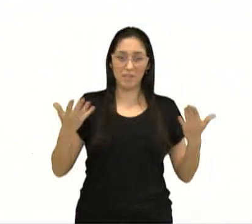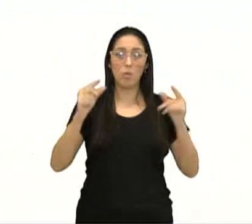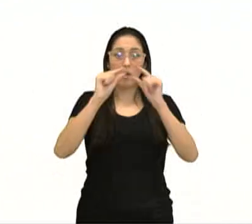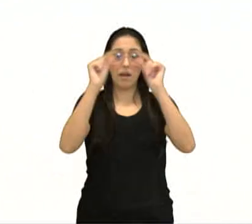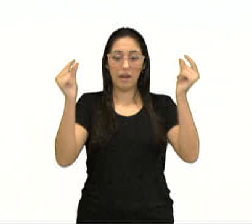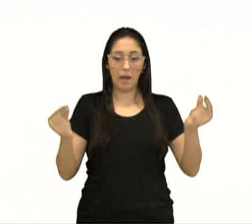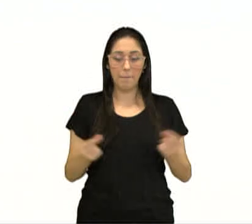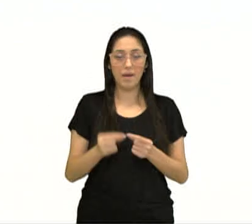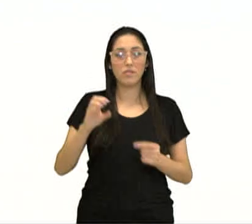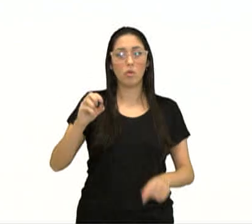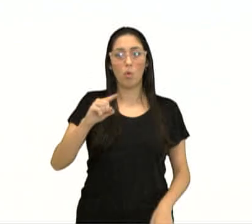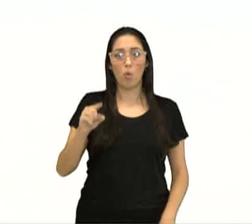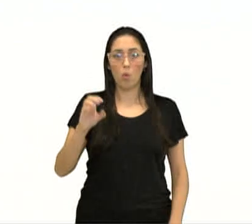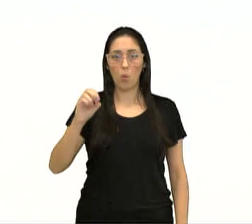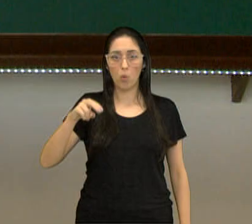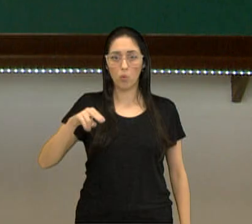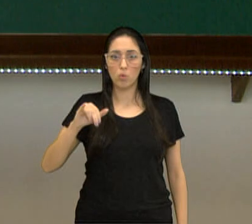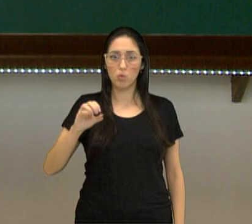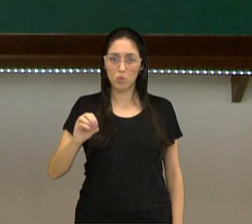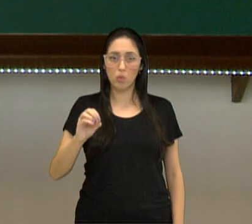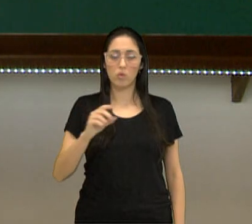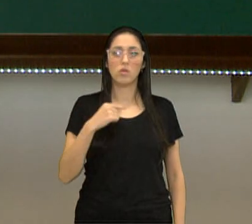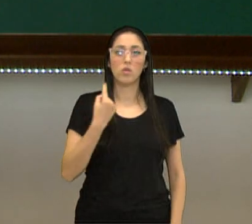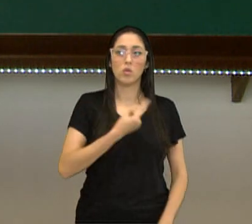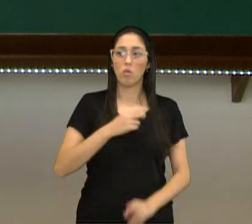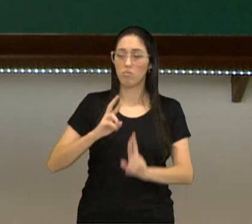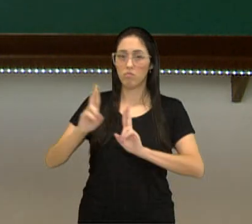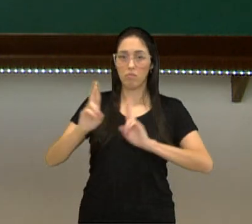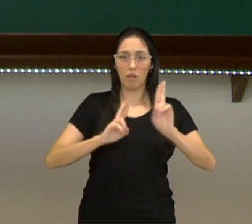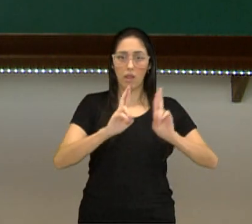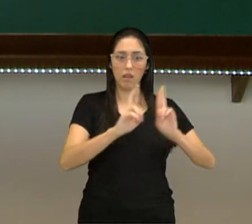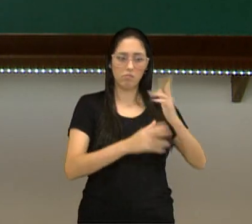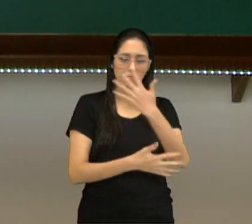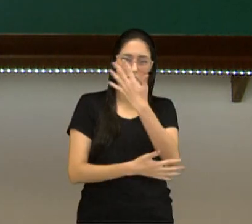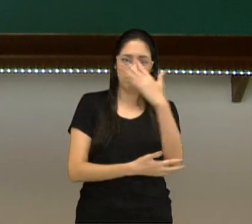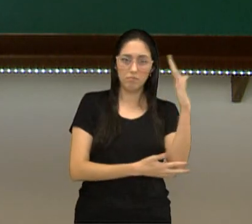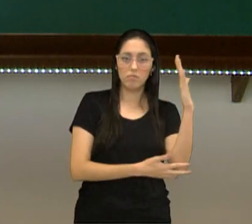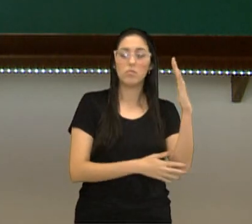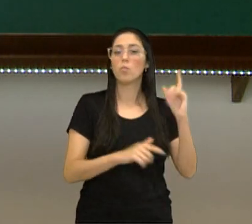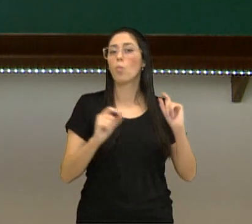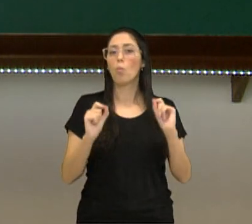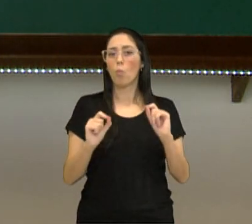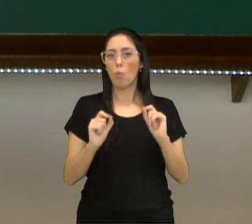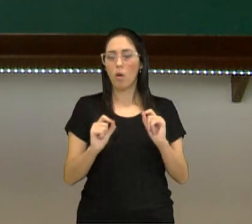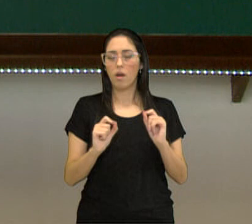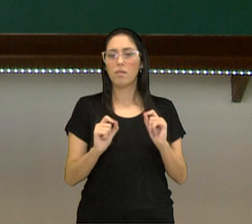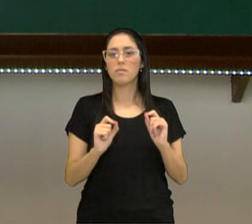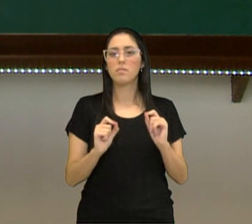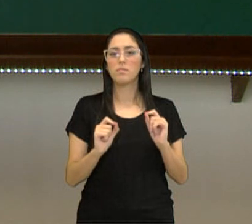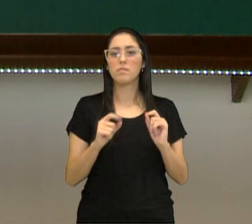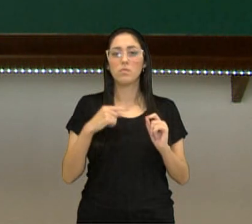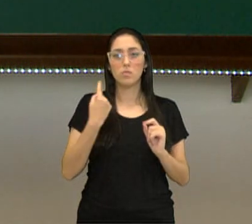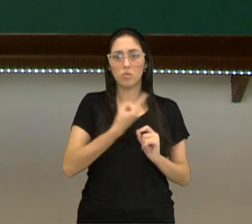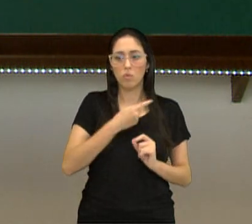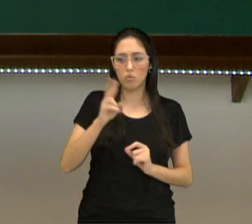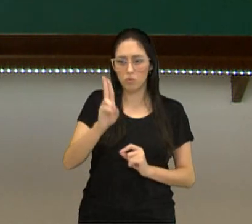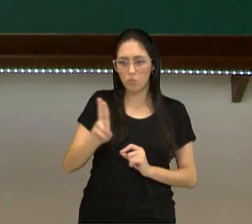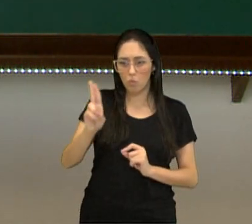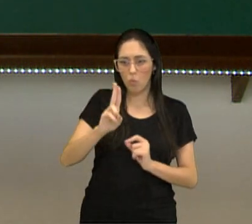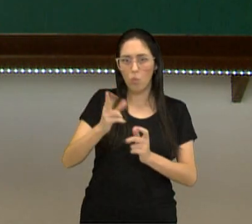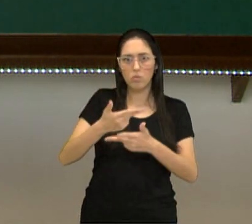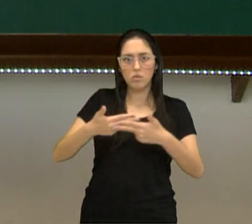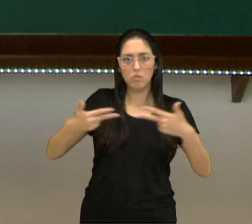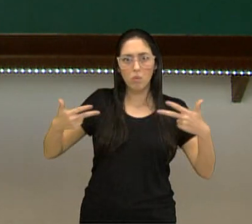ozônio e a gente falou da nossa relação para com o meio ambiente, o nosso uso de determinados produtos veio